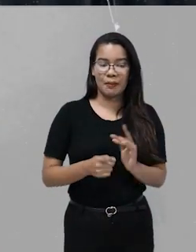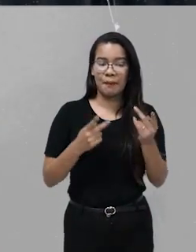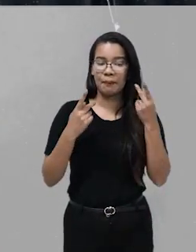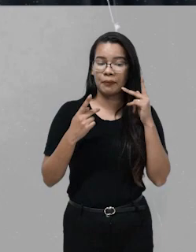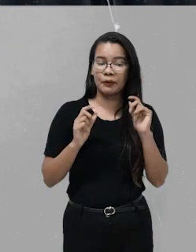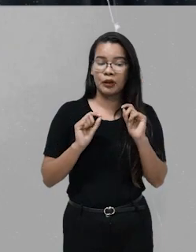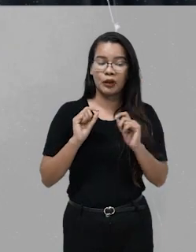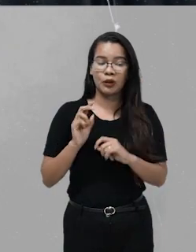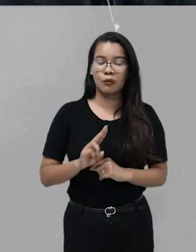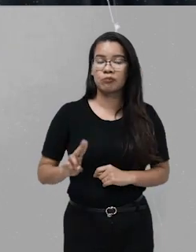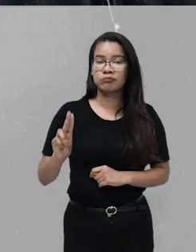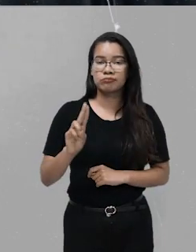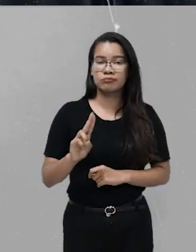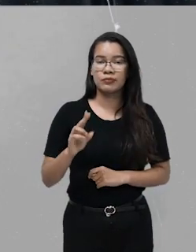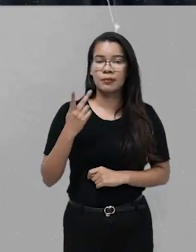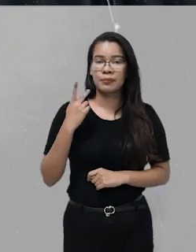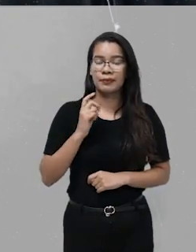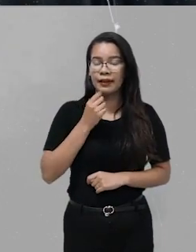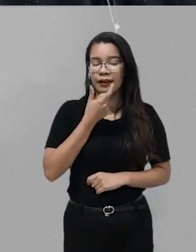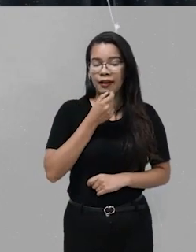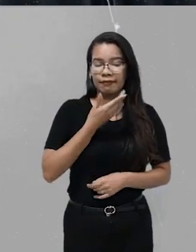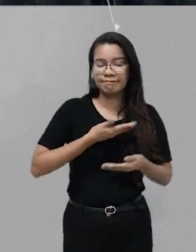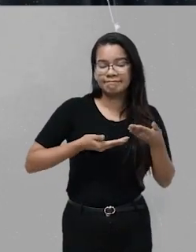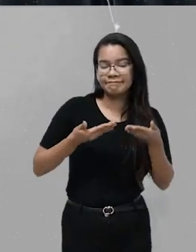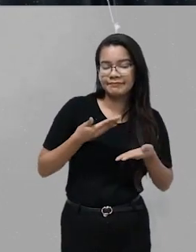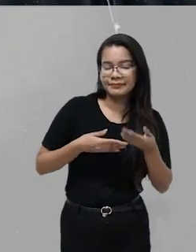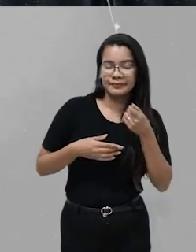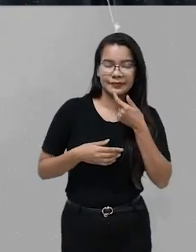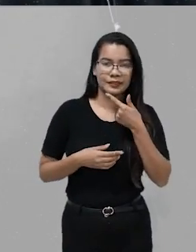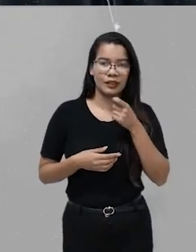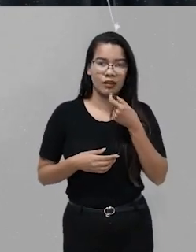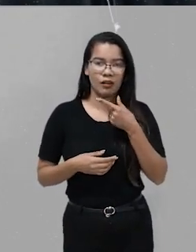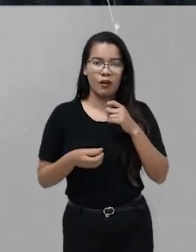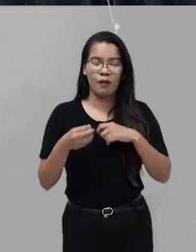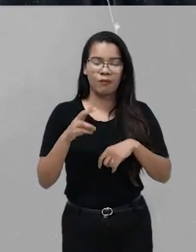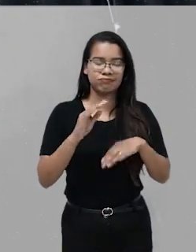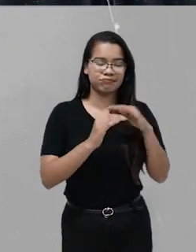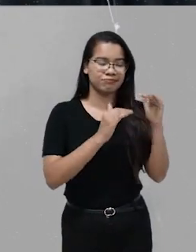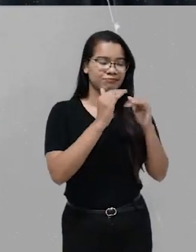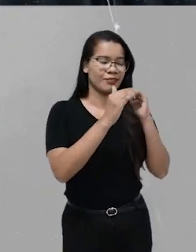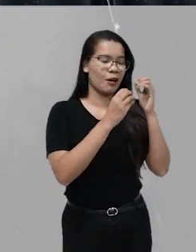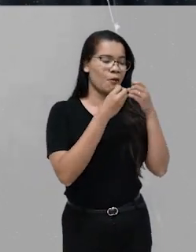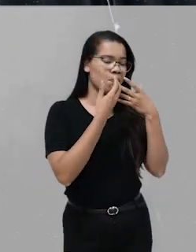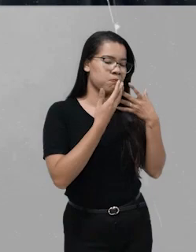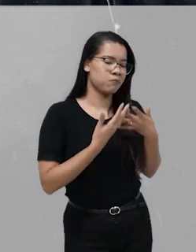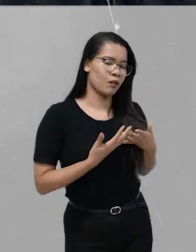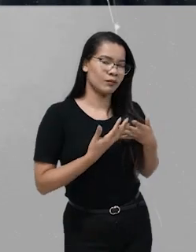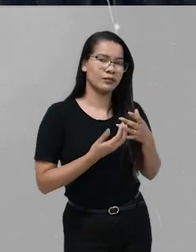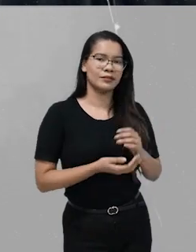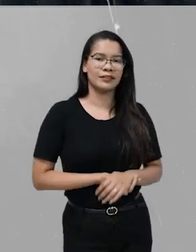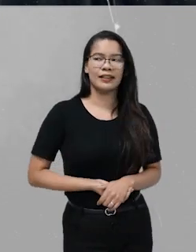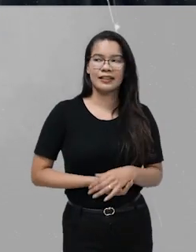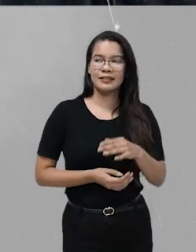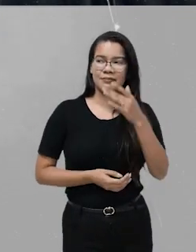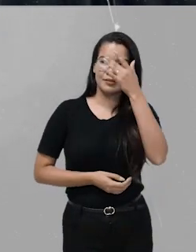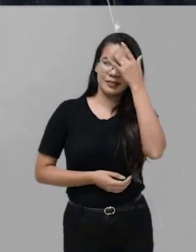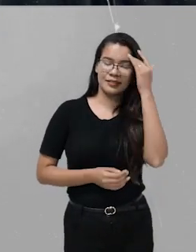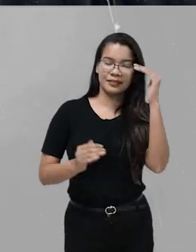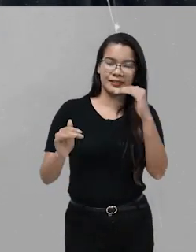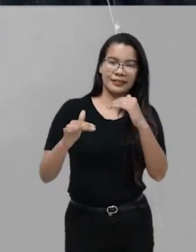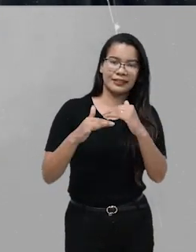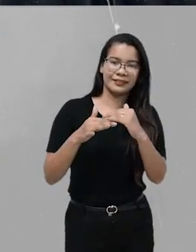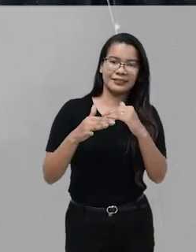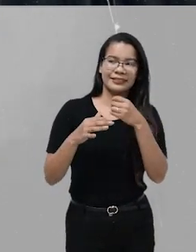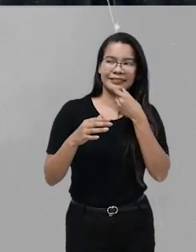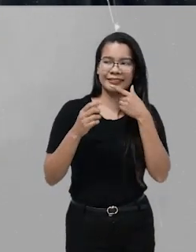Para entreter, para provocar o riso, para desenvolver o bom humor. A galera aqui no estúdio está só rindo dessa piada que eu trouxe.